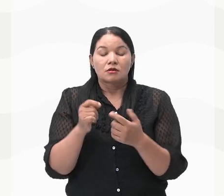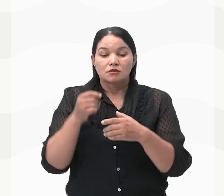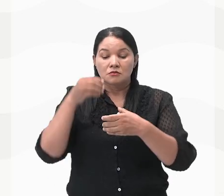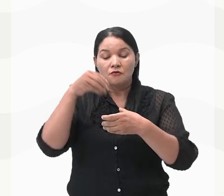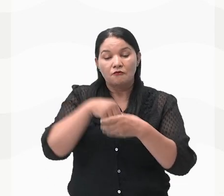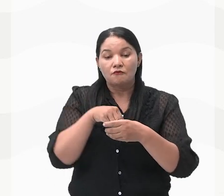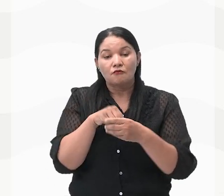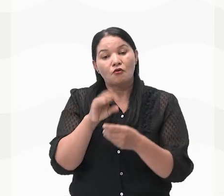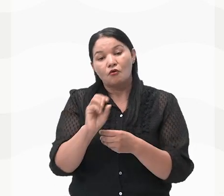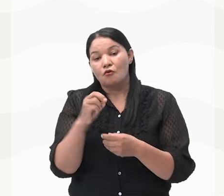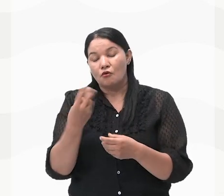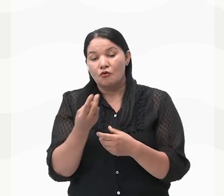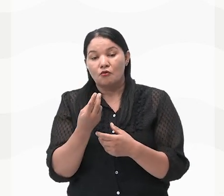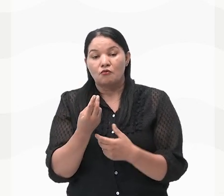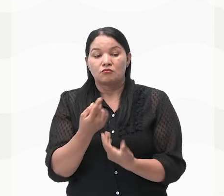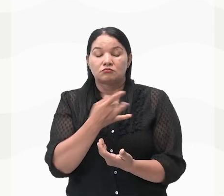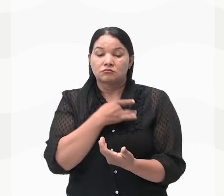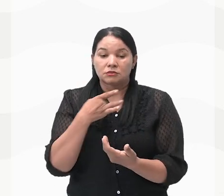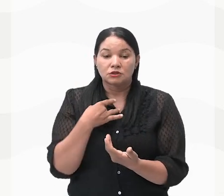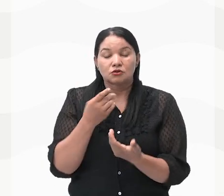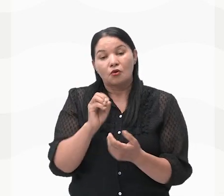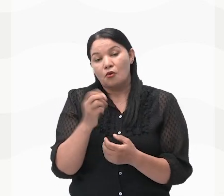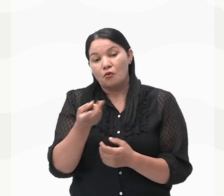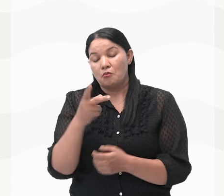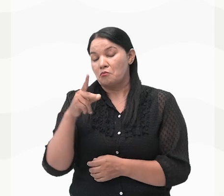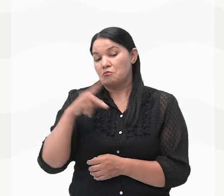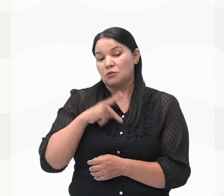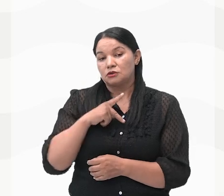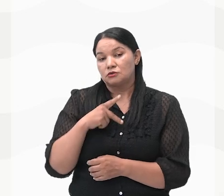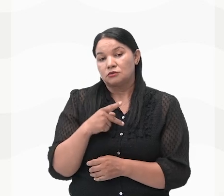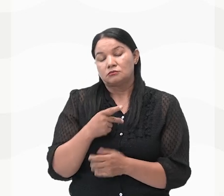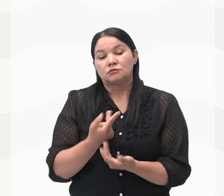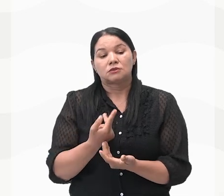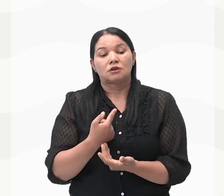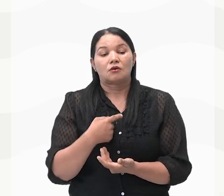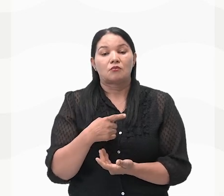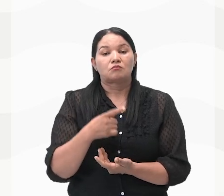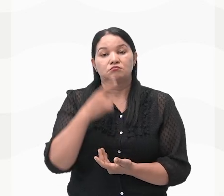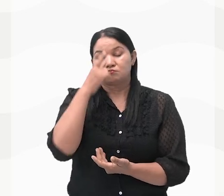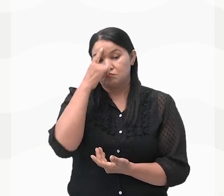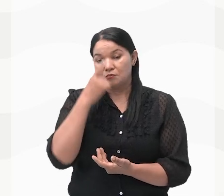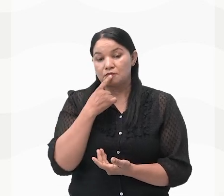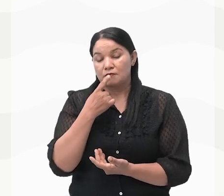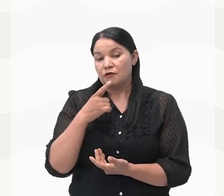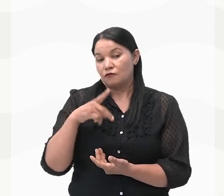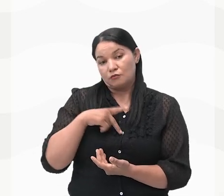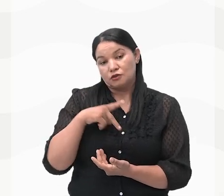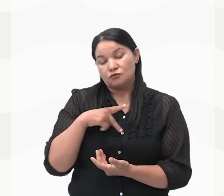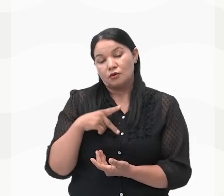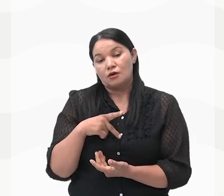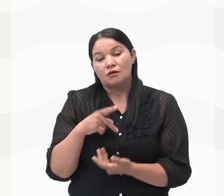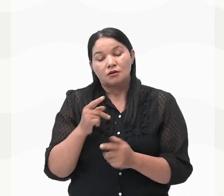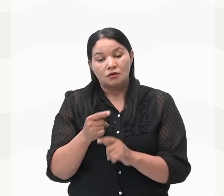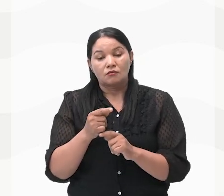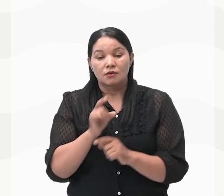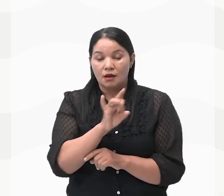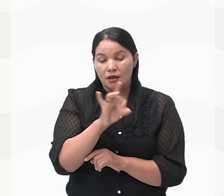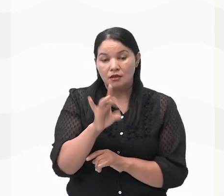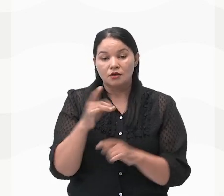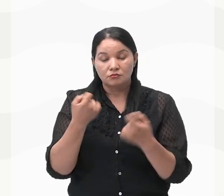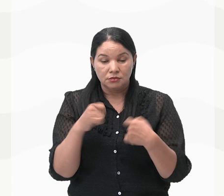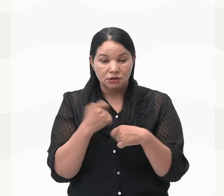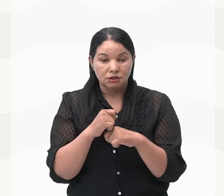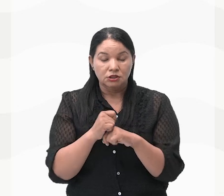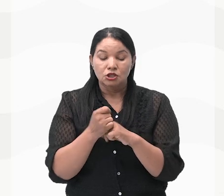fundamental que todos nós, como consumidores de informações, sejamos bastante críticos e